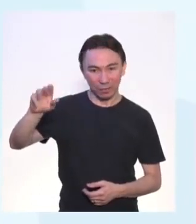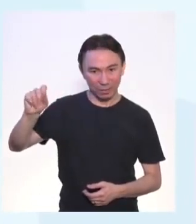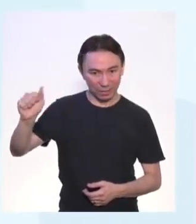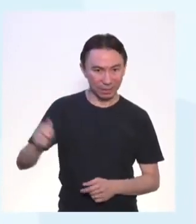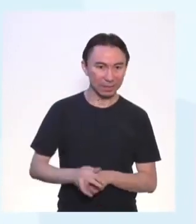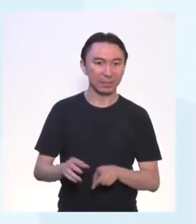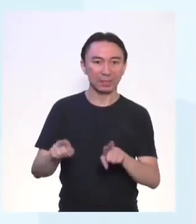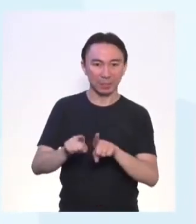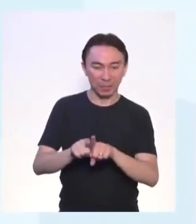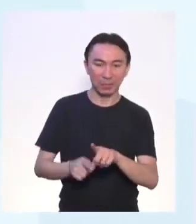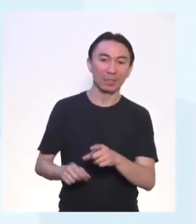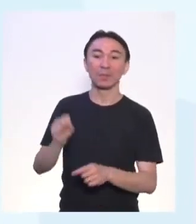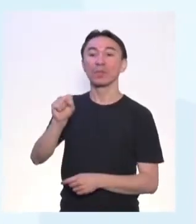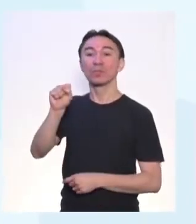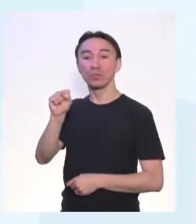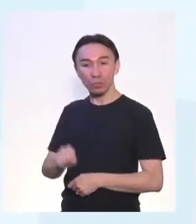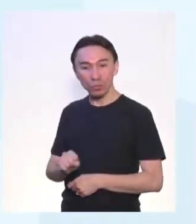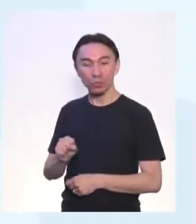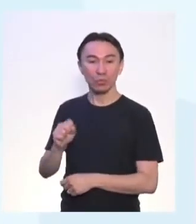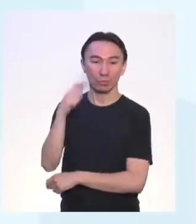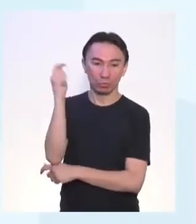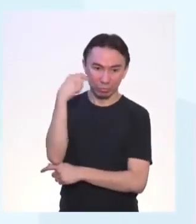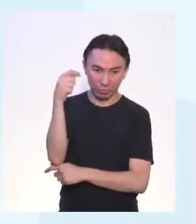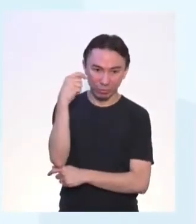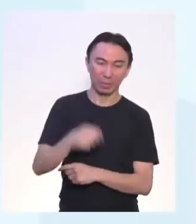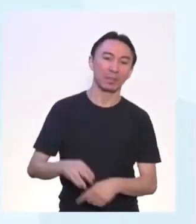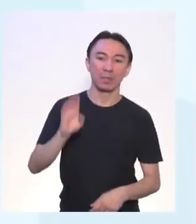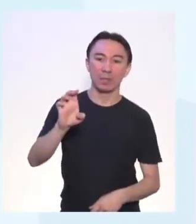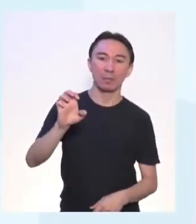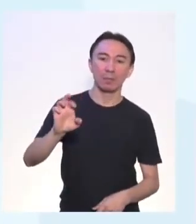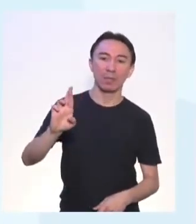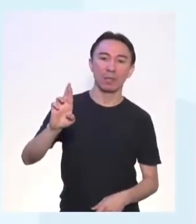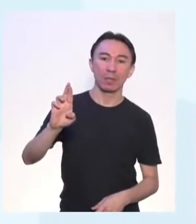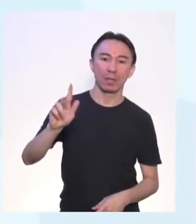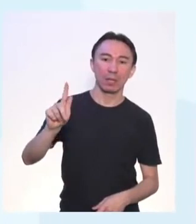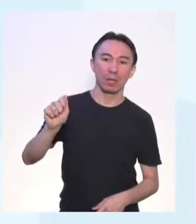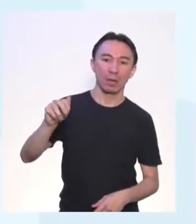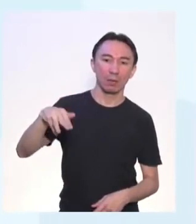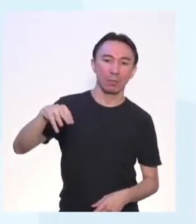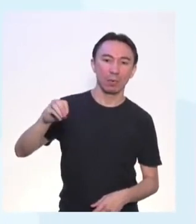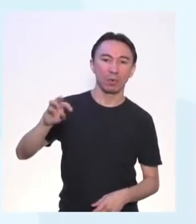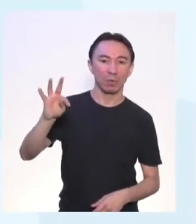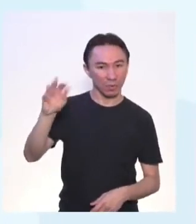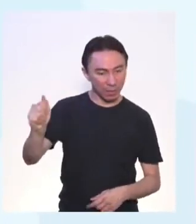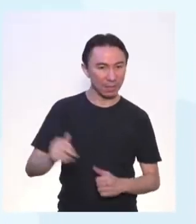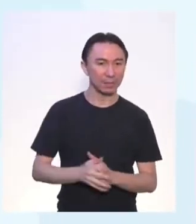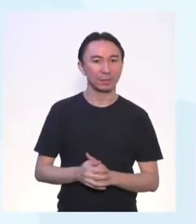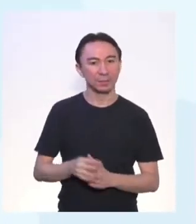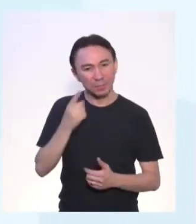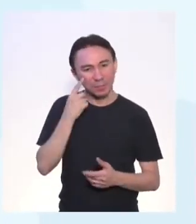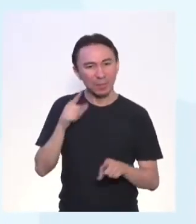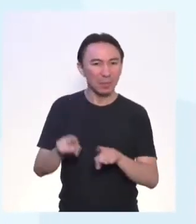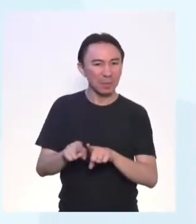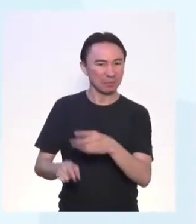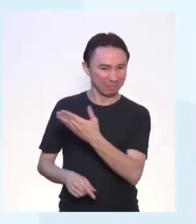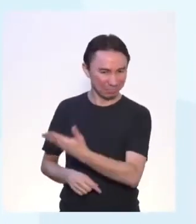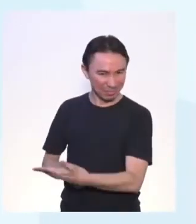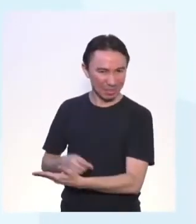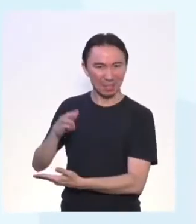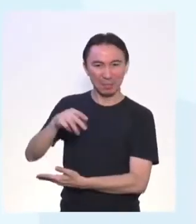Bergamota. Bergamota. E outras variações aí no nosso país. Mandarina, fuxiqueira